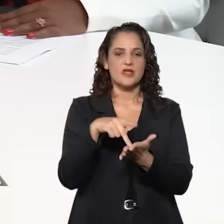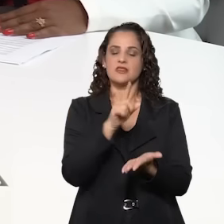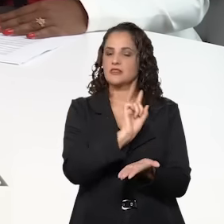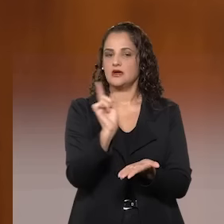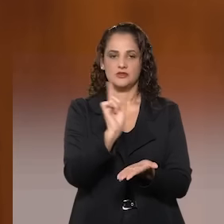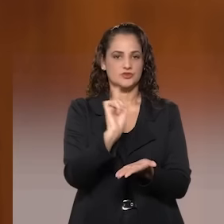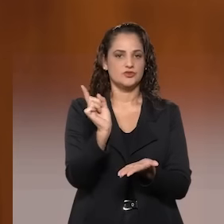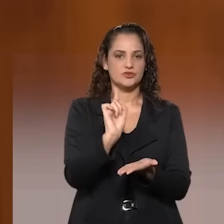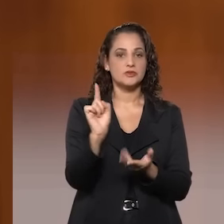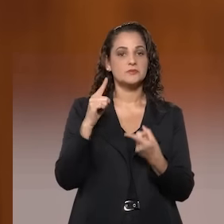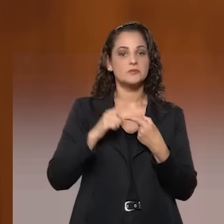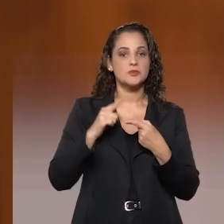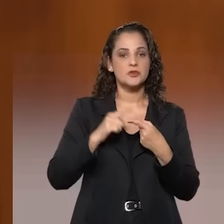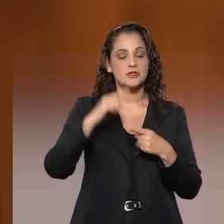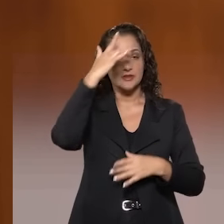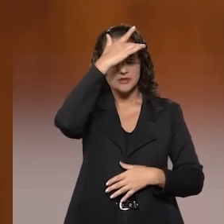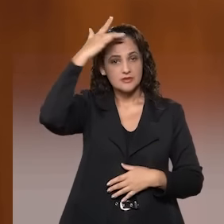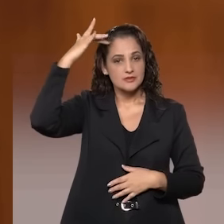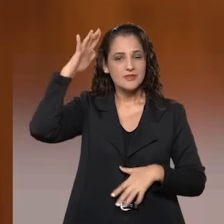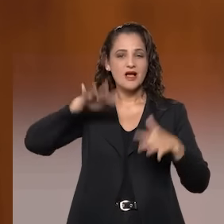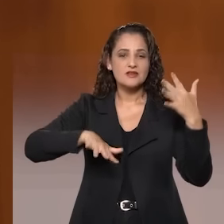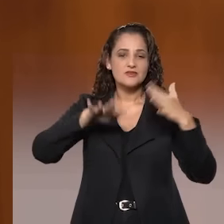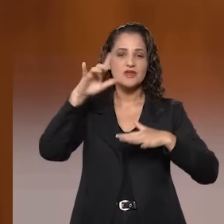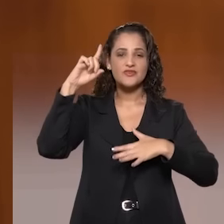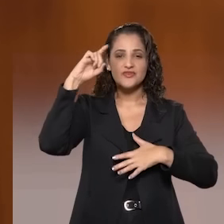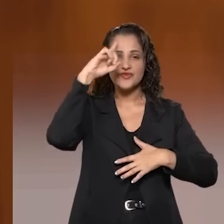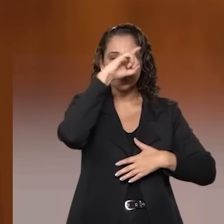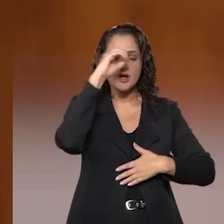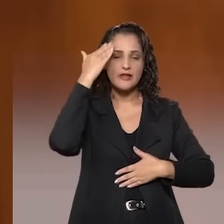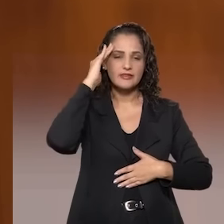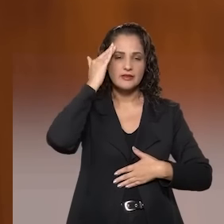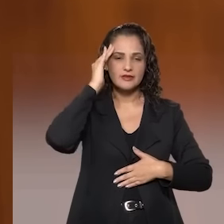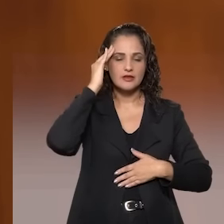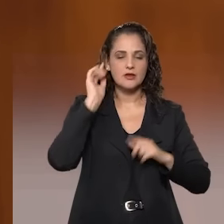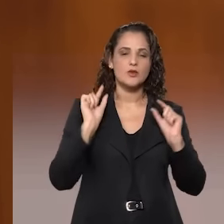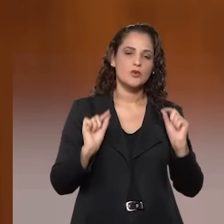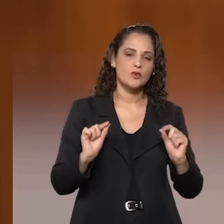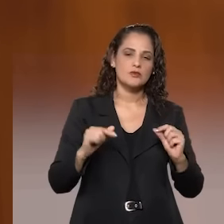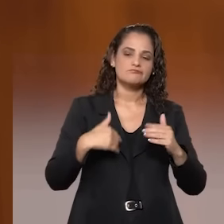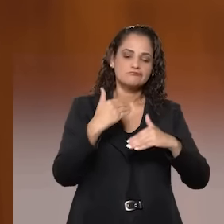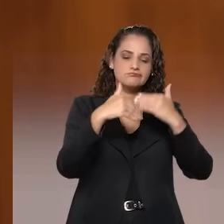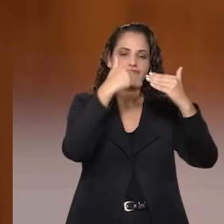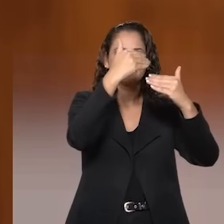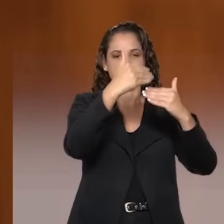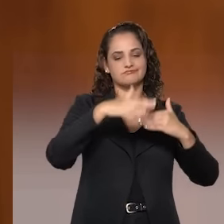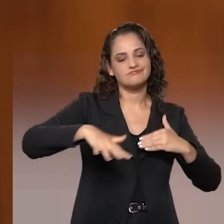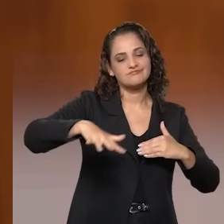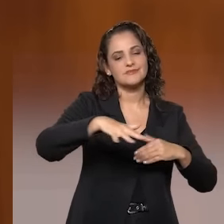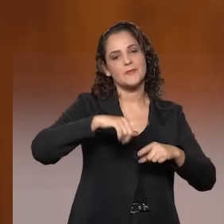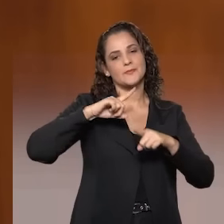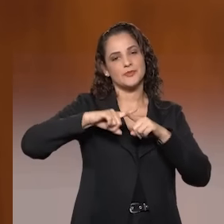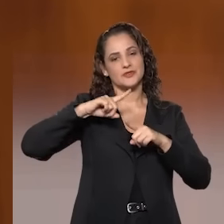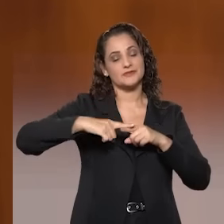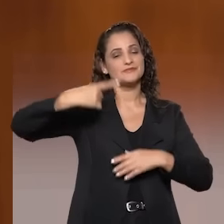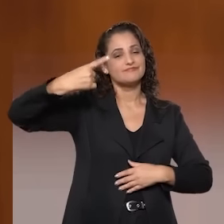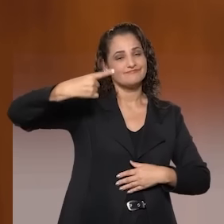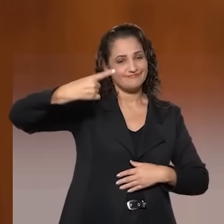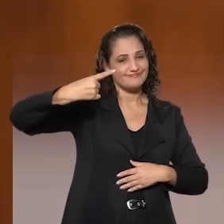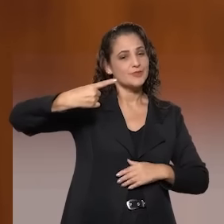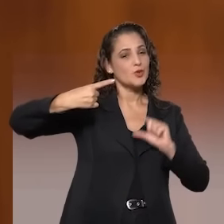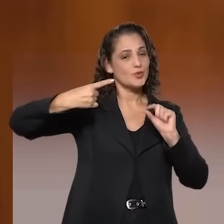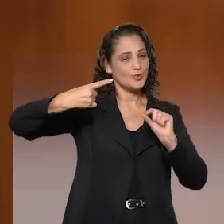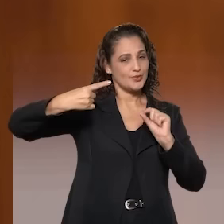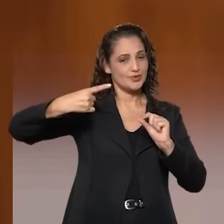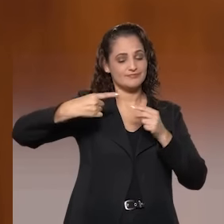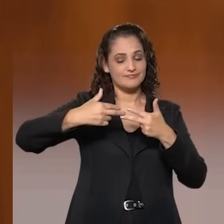verdadeiras e as pessoas muitas vezes têm dificuldade de entender e avançar nesse campo porque primeiro